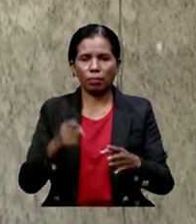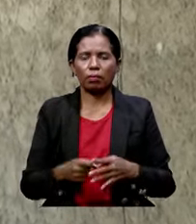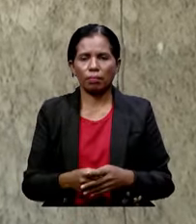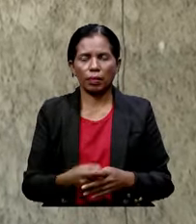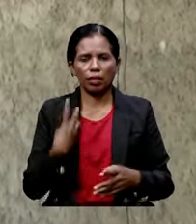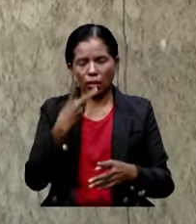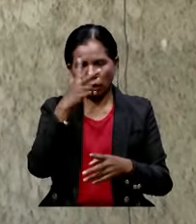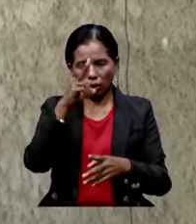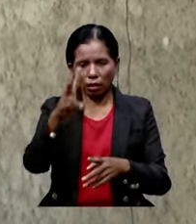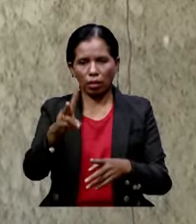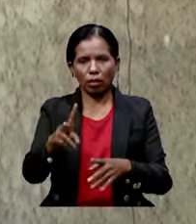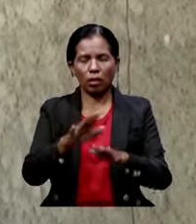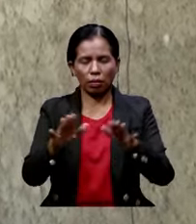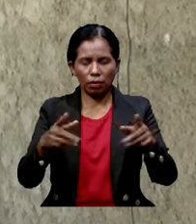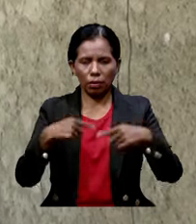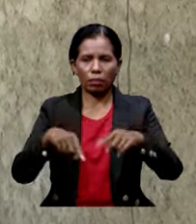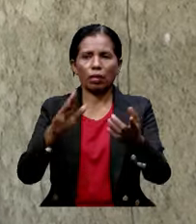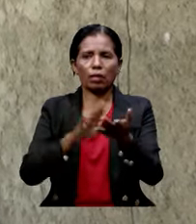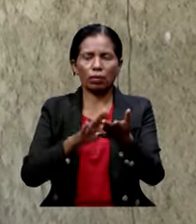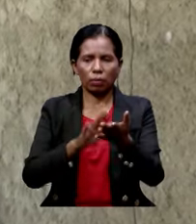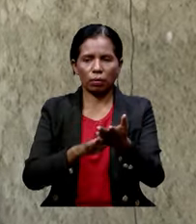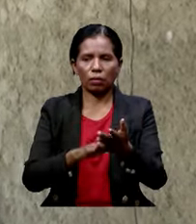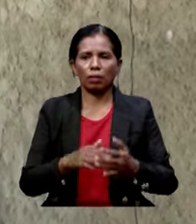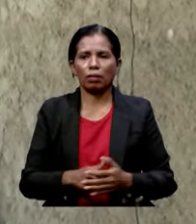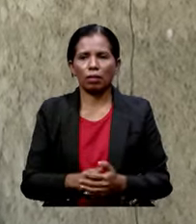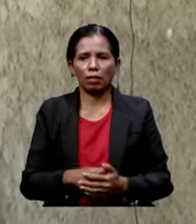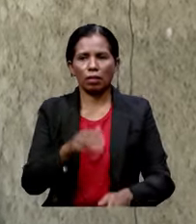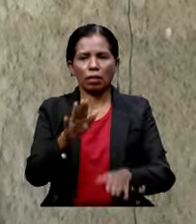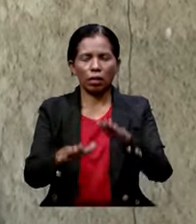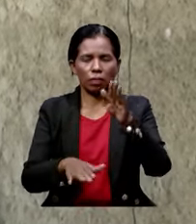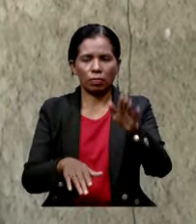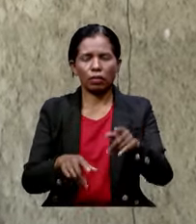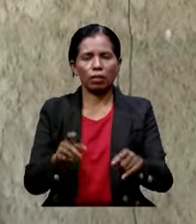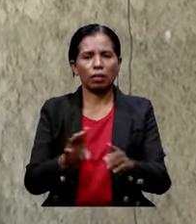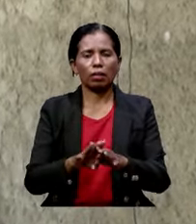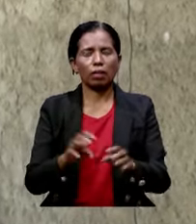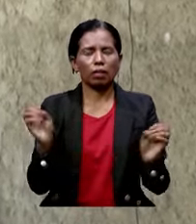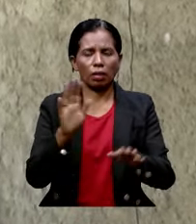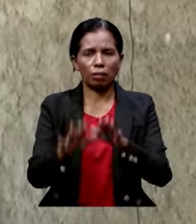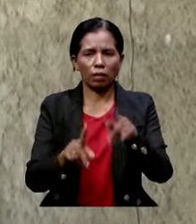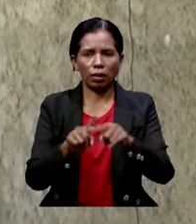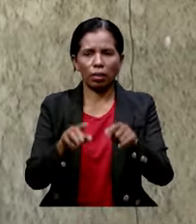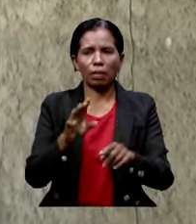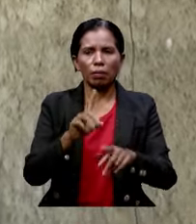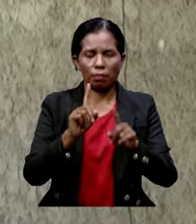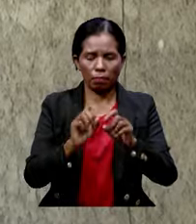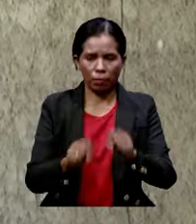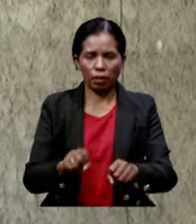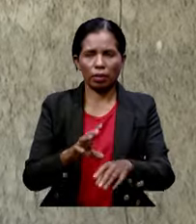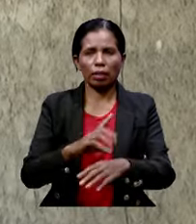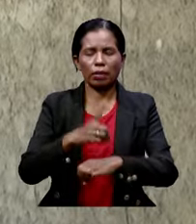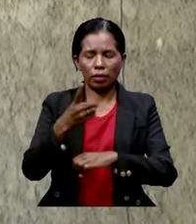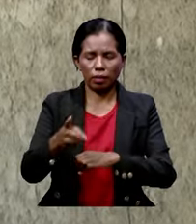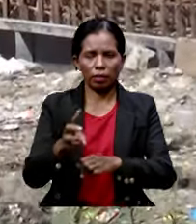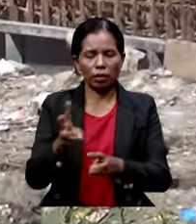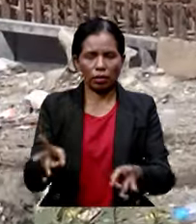ni populasaun lavar xira pa escola, la omos la dia. Bele hetan desastre. Trata klot